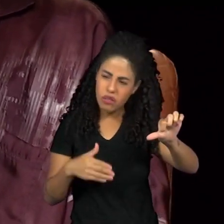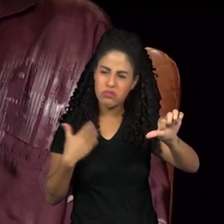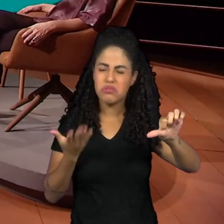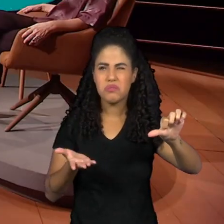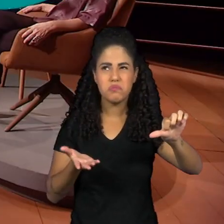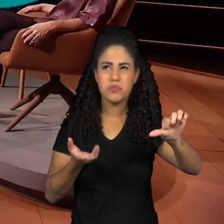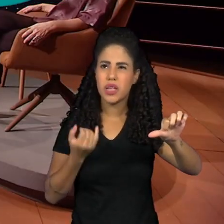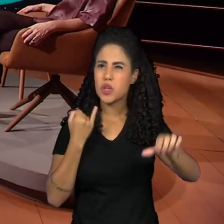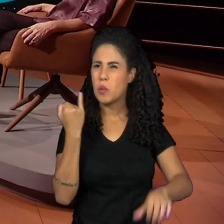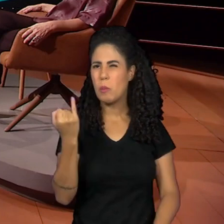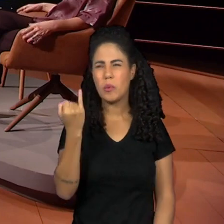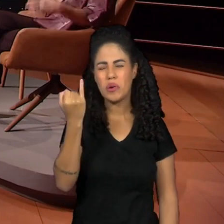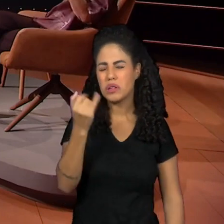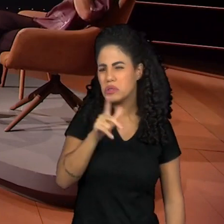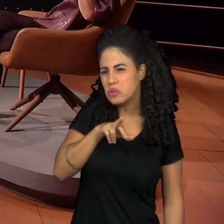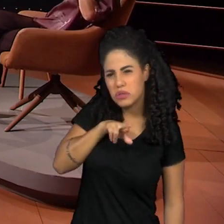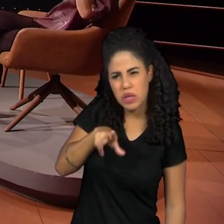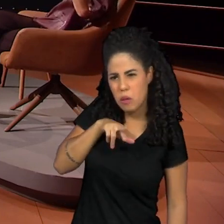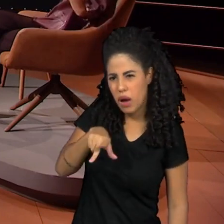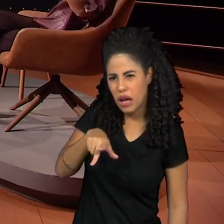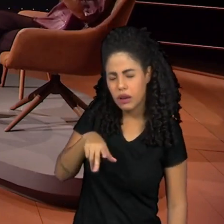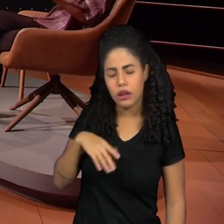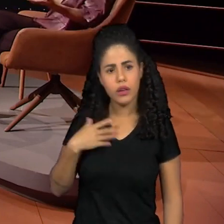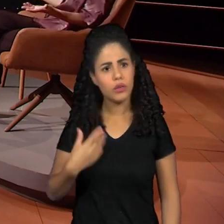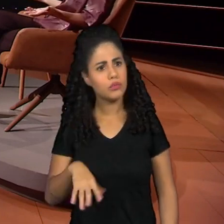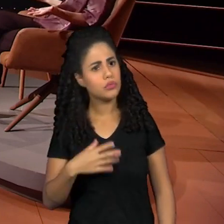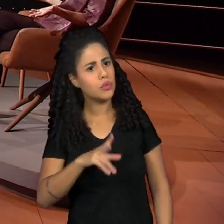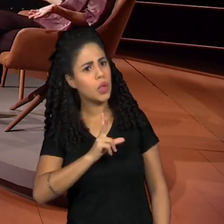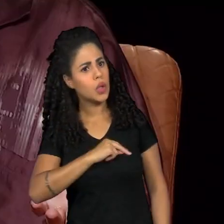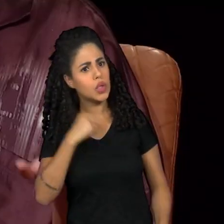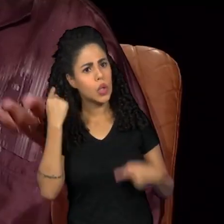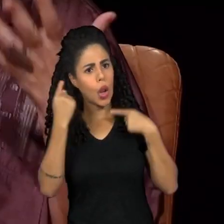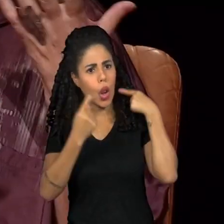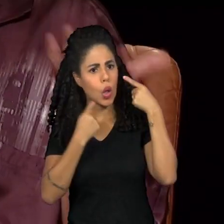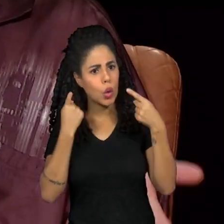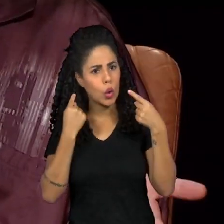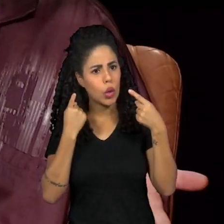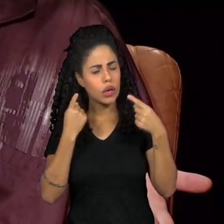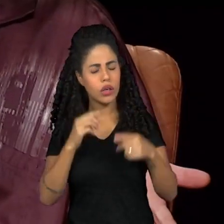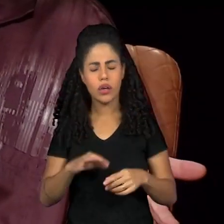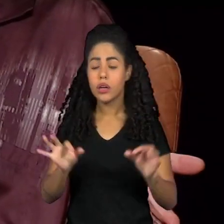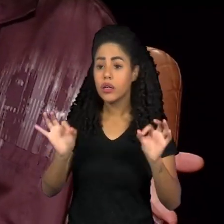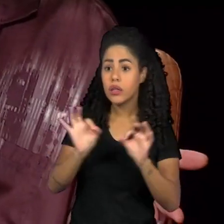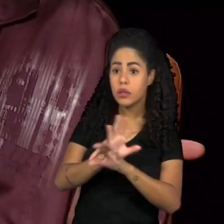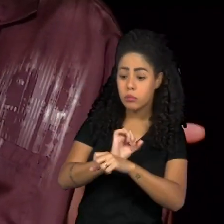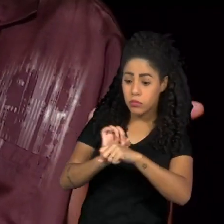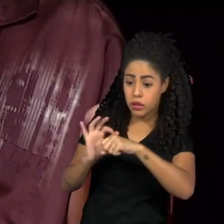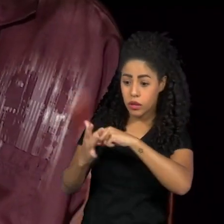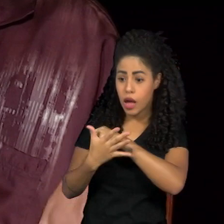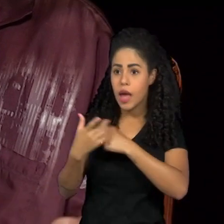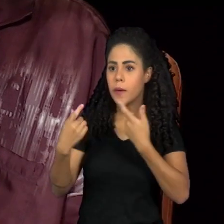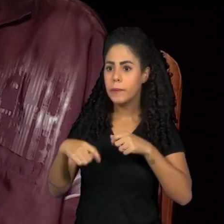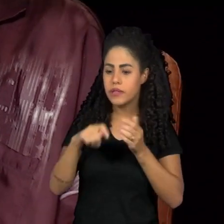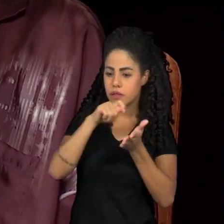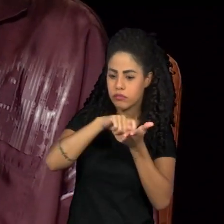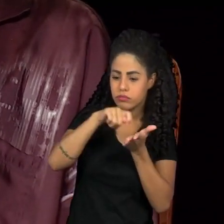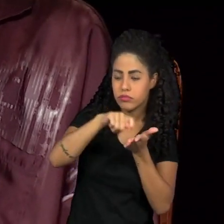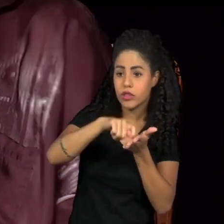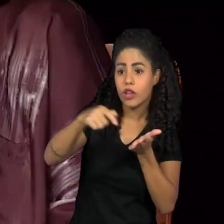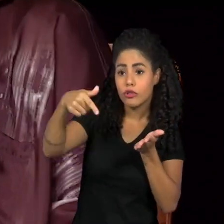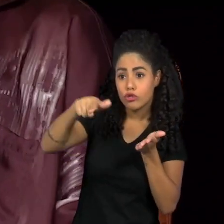importância. Olha que loucura. Depois da pandemia, eu tenho que reescrever essa história,